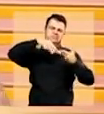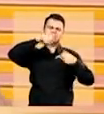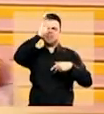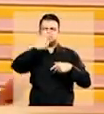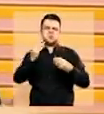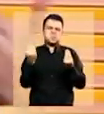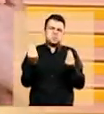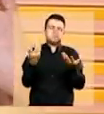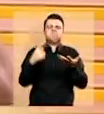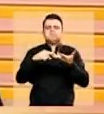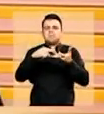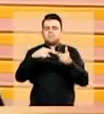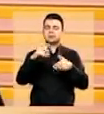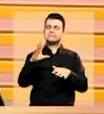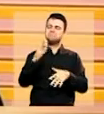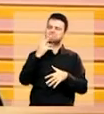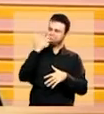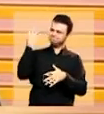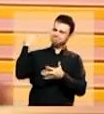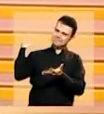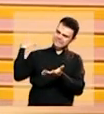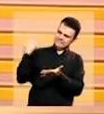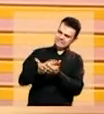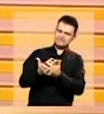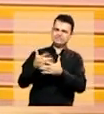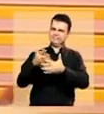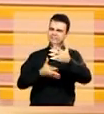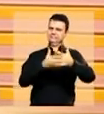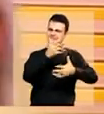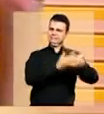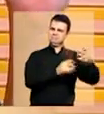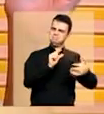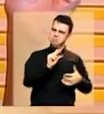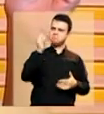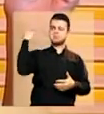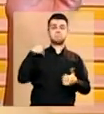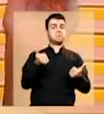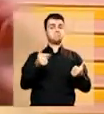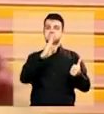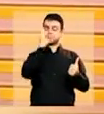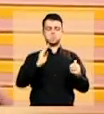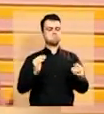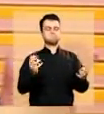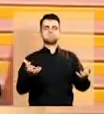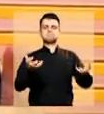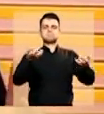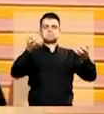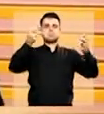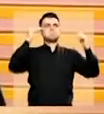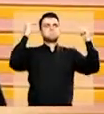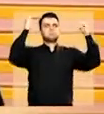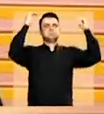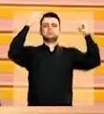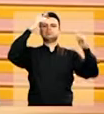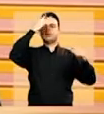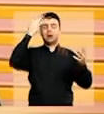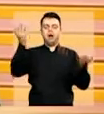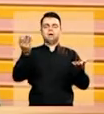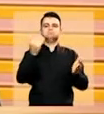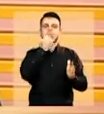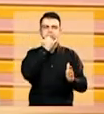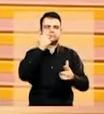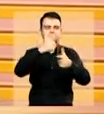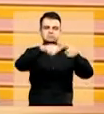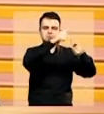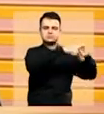isso dificultou de uns anos para cá. Né? Ele olha para o Brasil, antes estava um país em ascendência, agora ele olha, será que eu vou? Aí vem alguém,